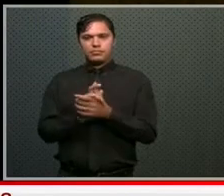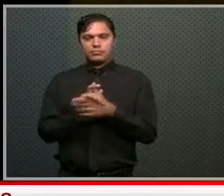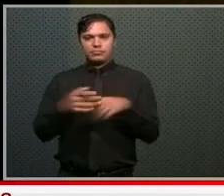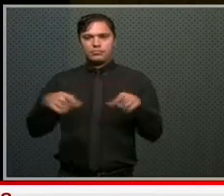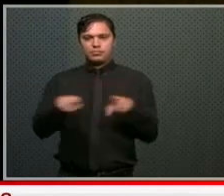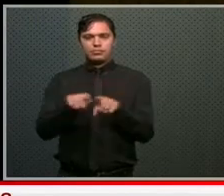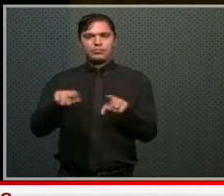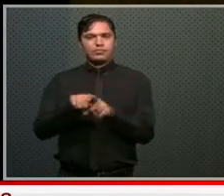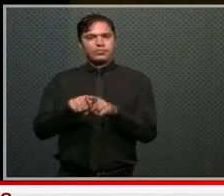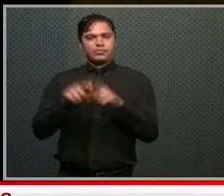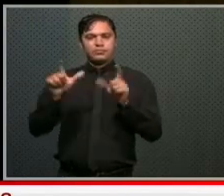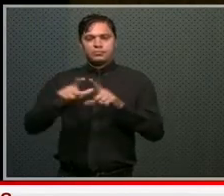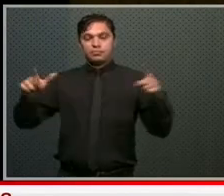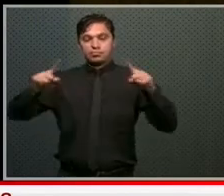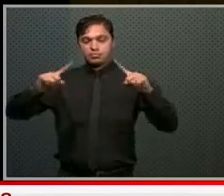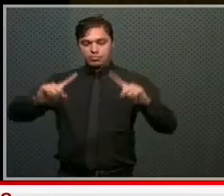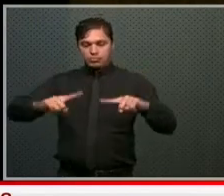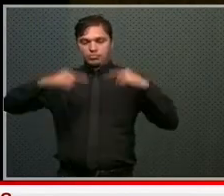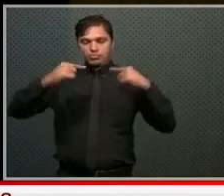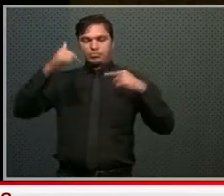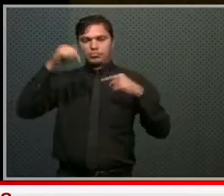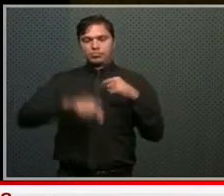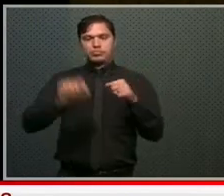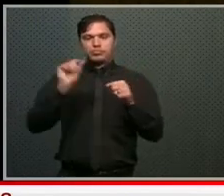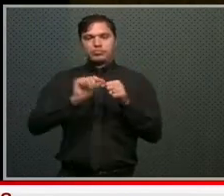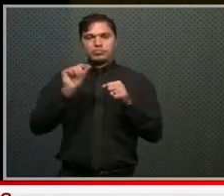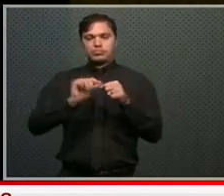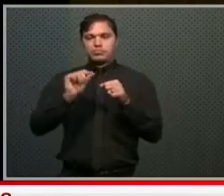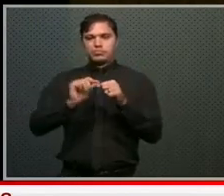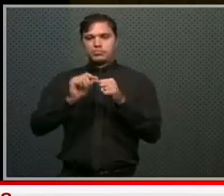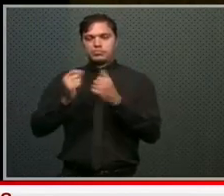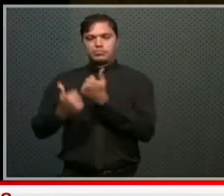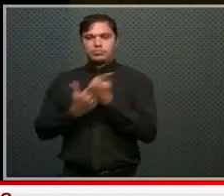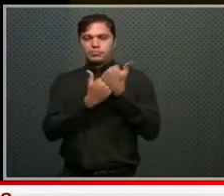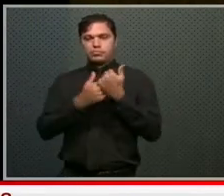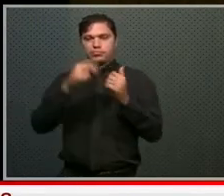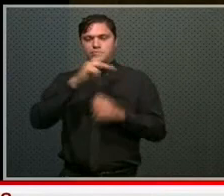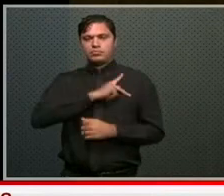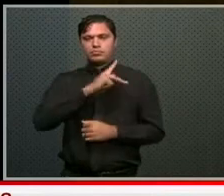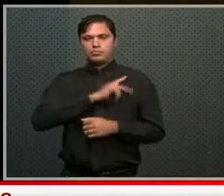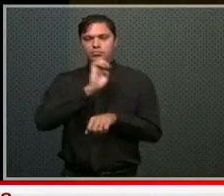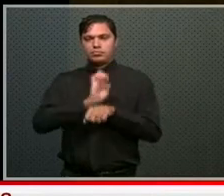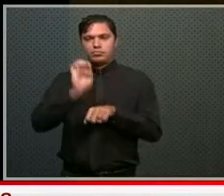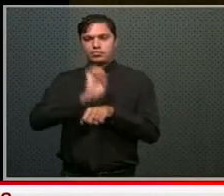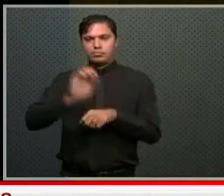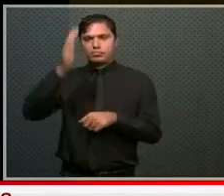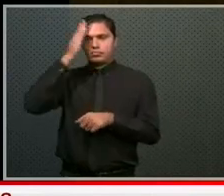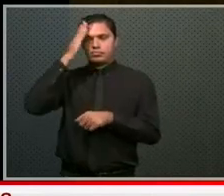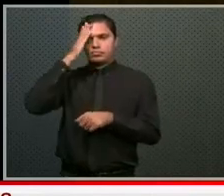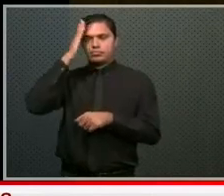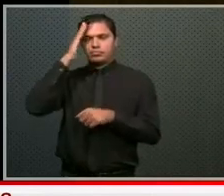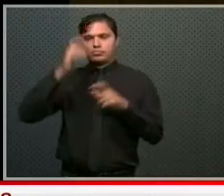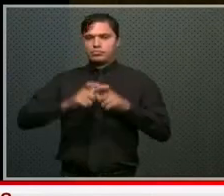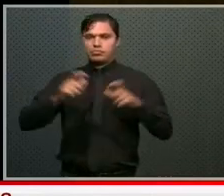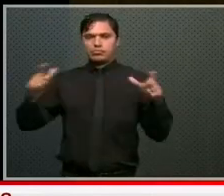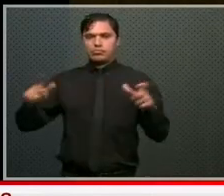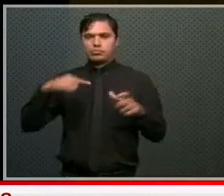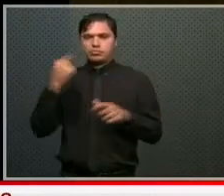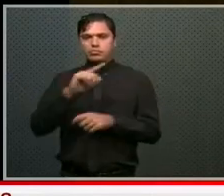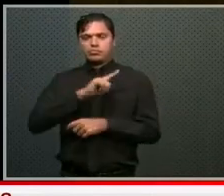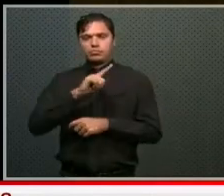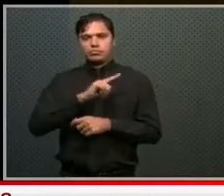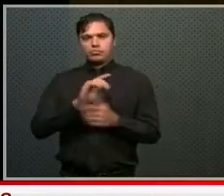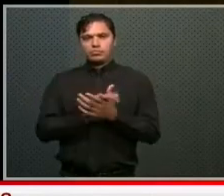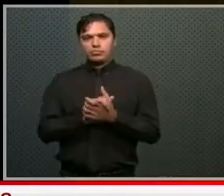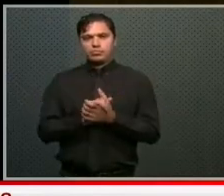sabemos do tamanho do desafio que é fazer assistência pública no Estado do Pará com as dimensões que nós temos sabemos